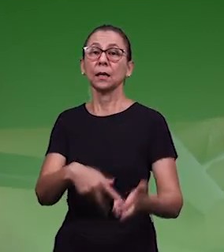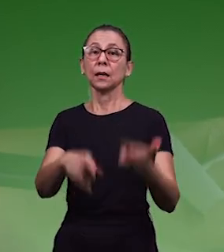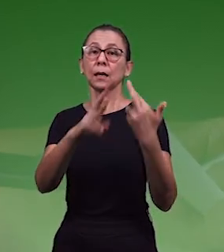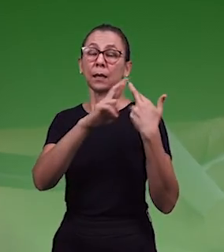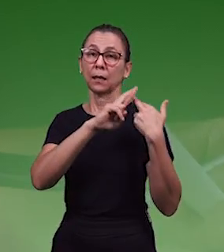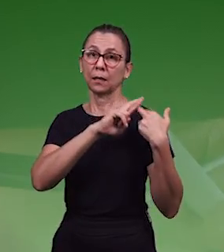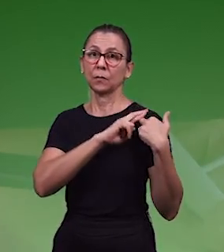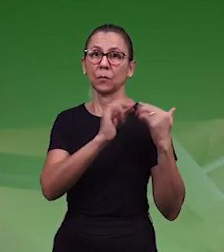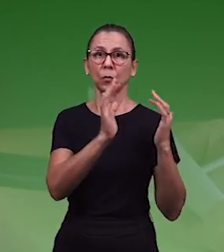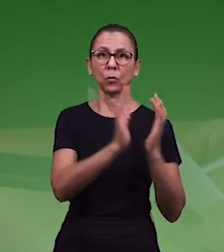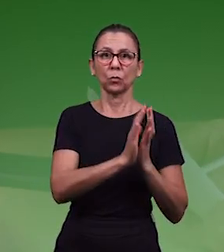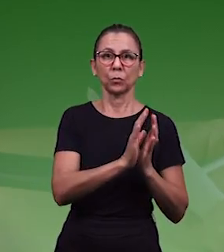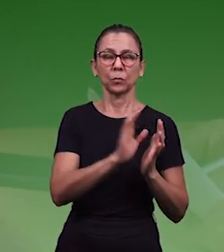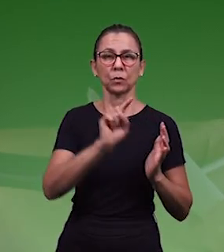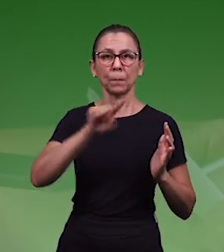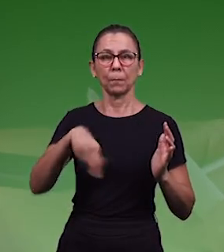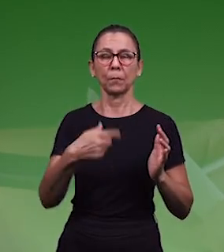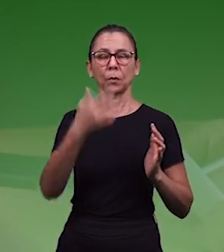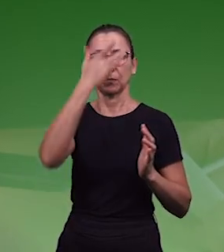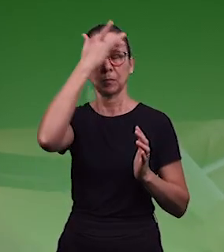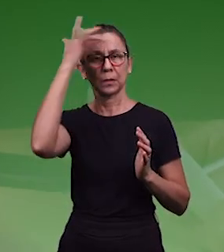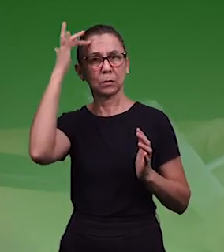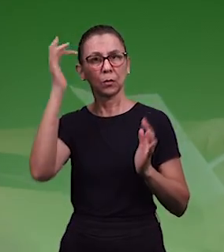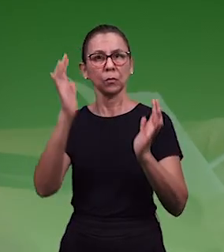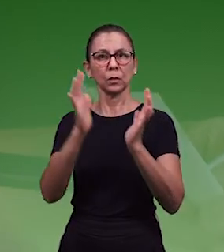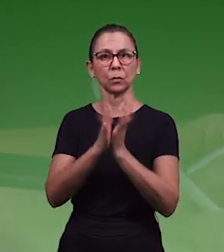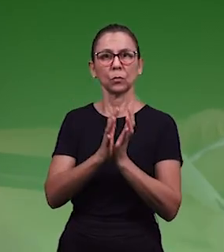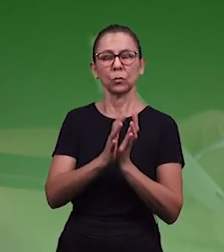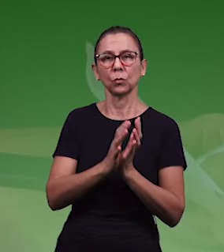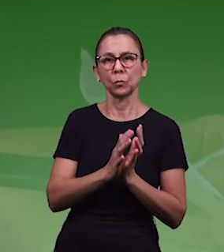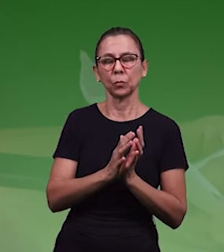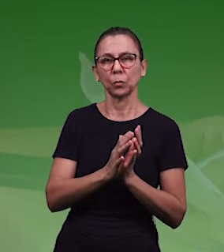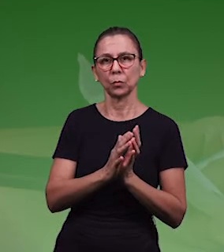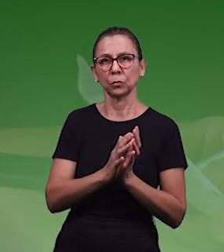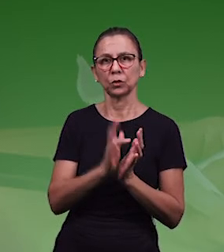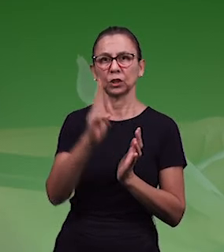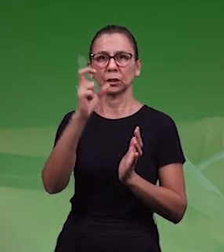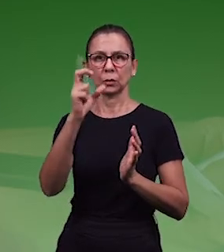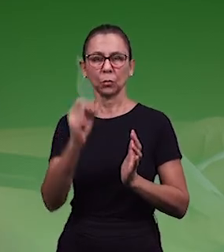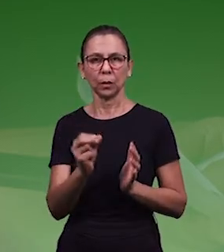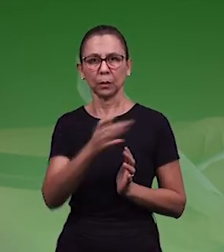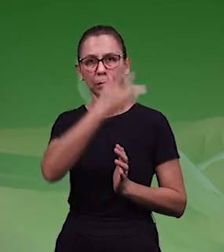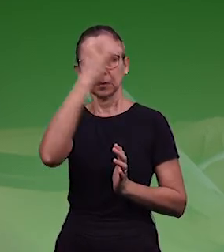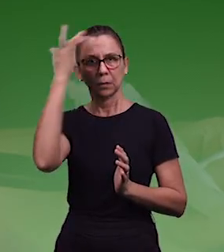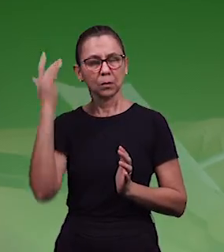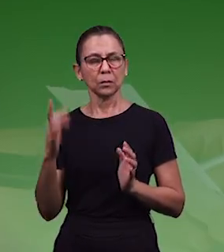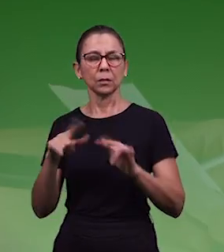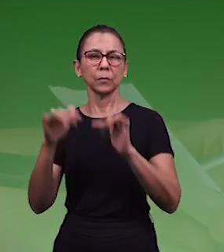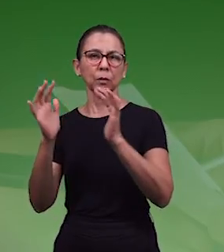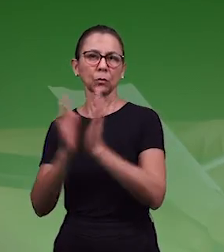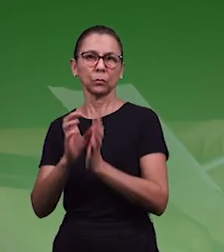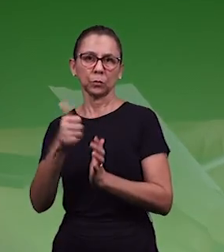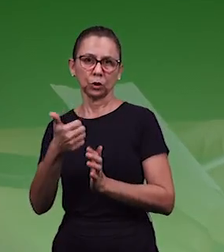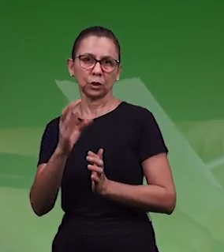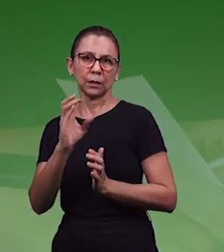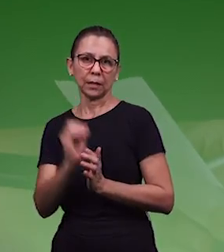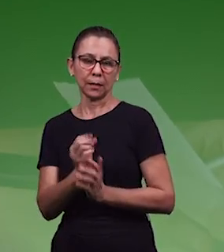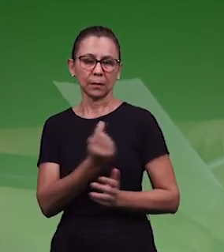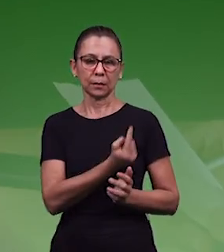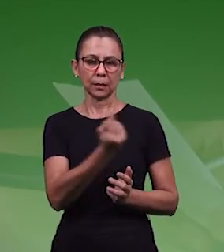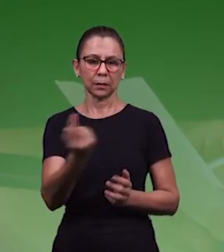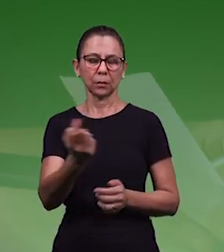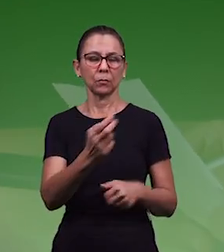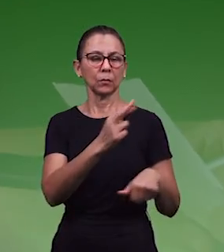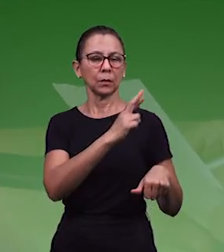1000, maiorais de 100, maiorais de 50 e maiorais de 10. E no verso 22, para que julguem